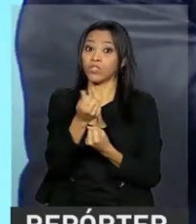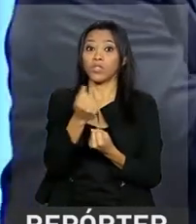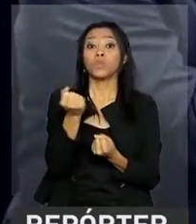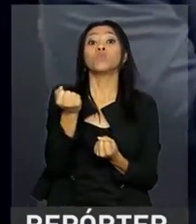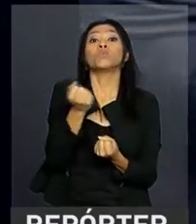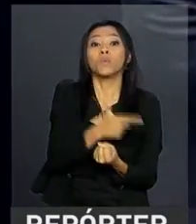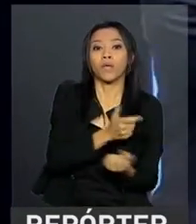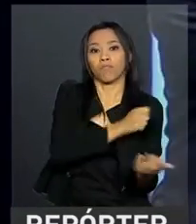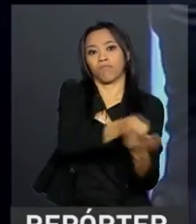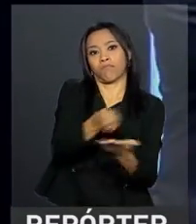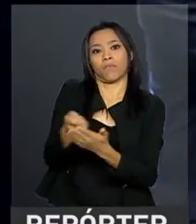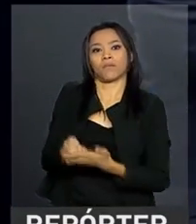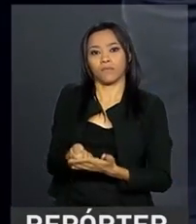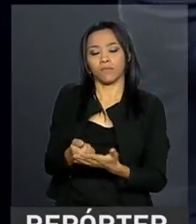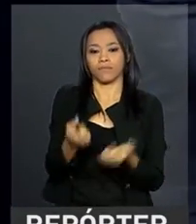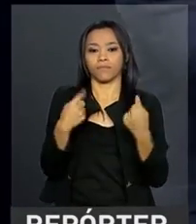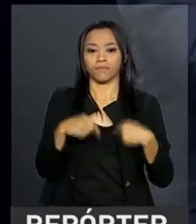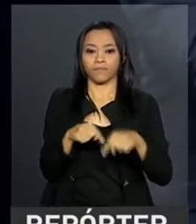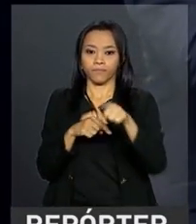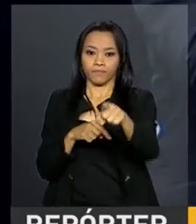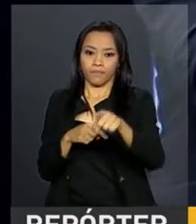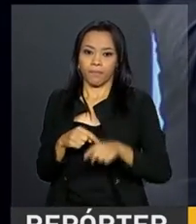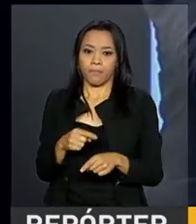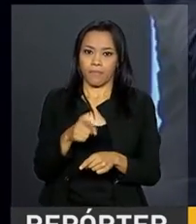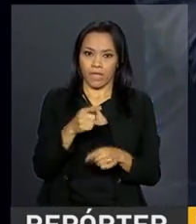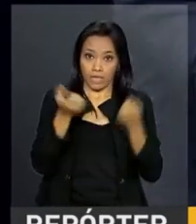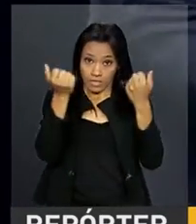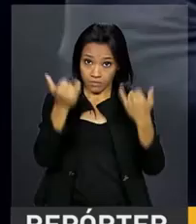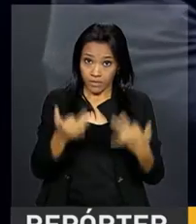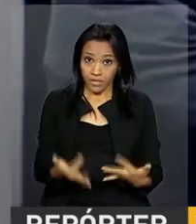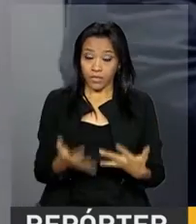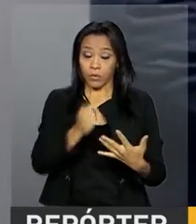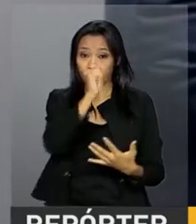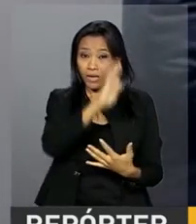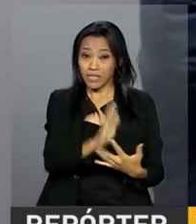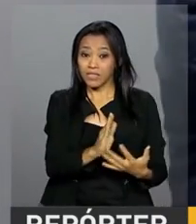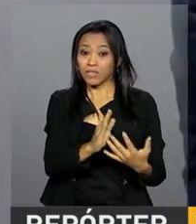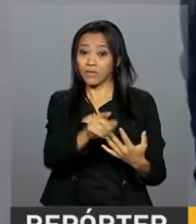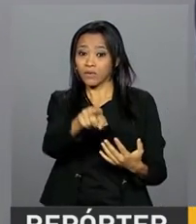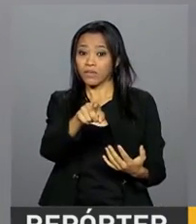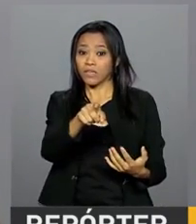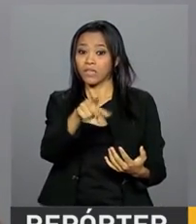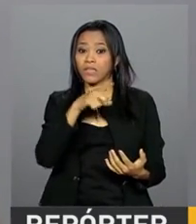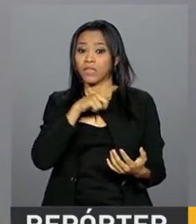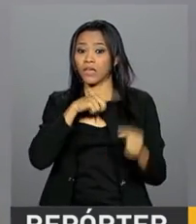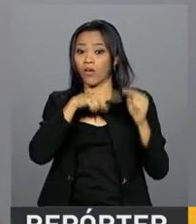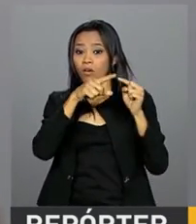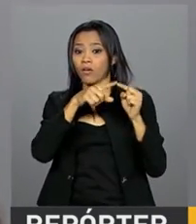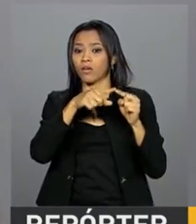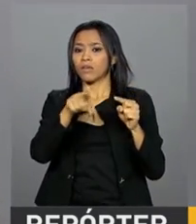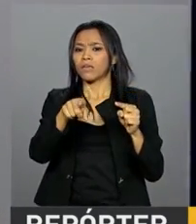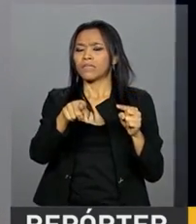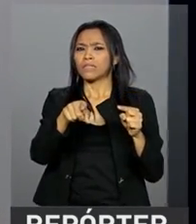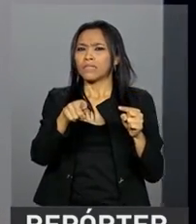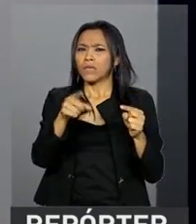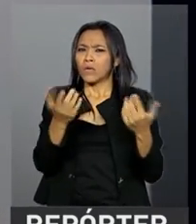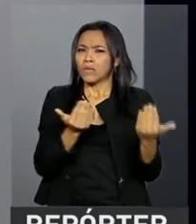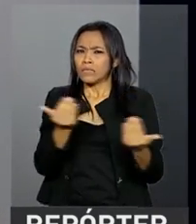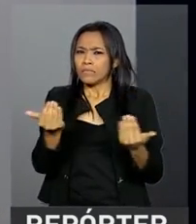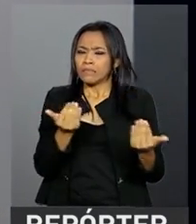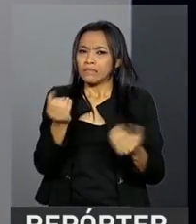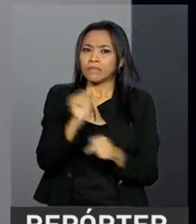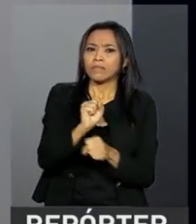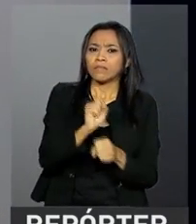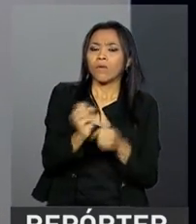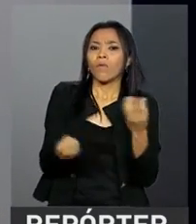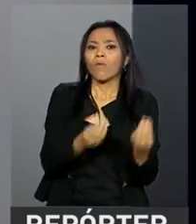dá pra ver claramente que o brasil é um ponto fora da curva ou seja é uma despesa muito acima do que seria esperado em